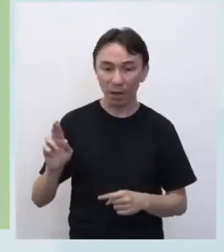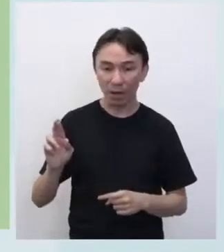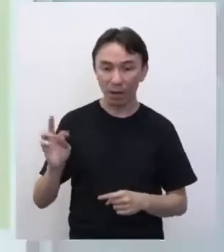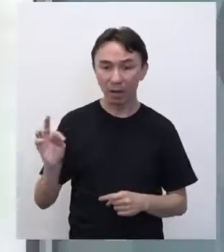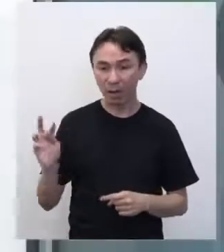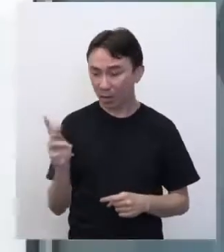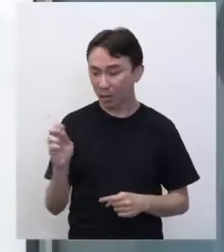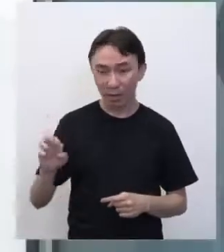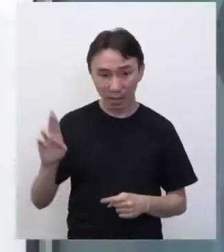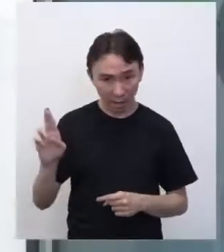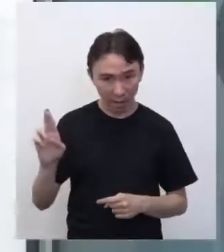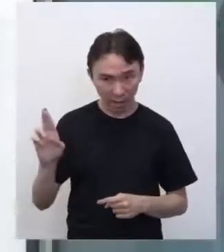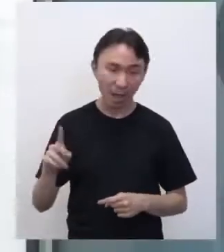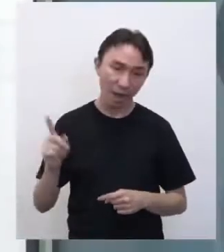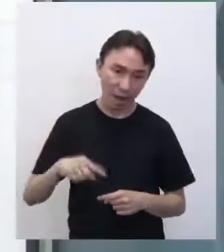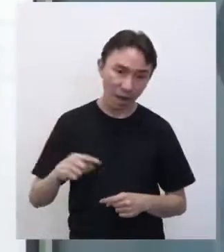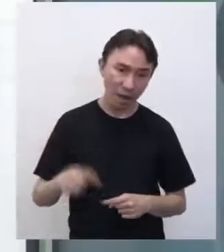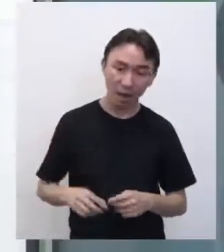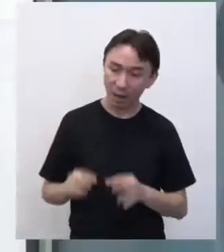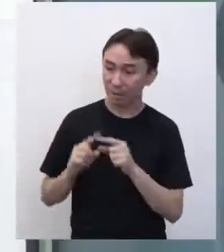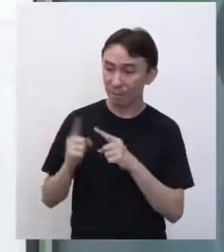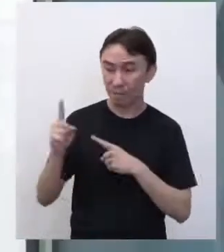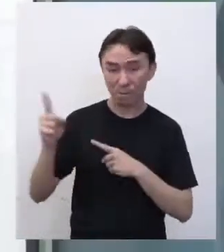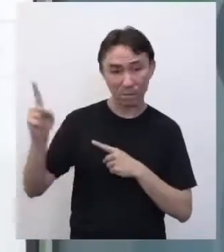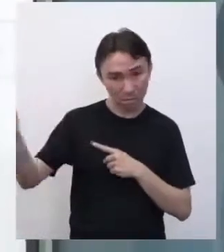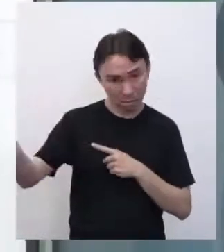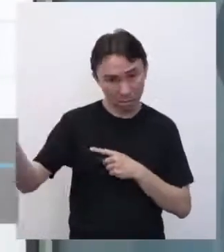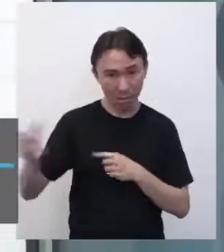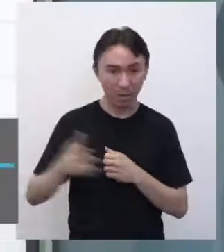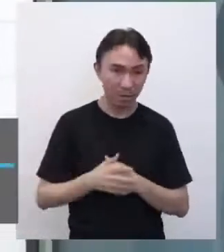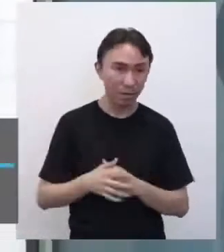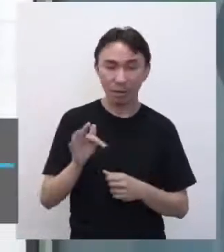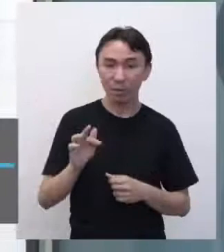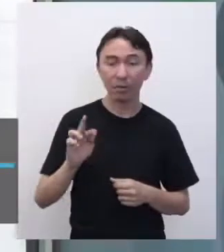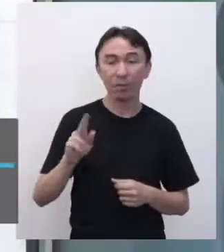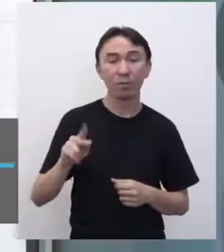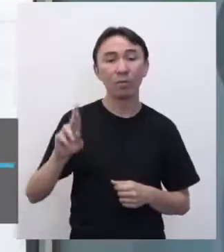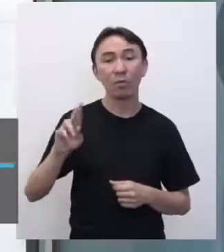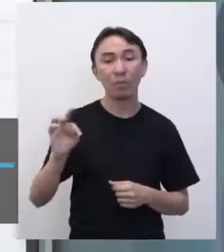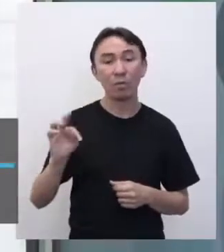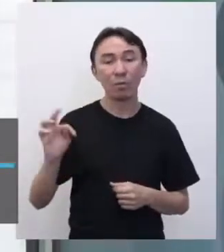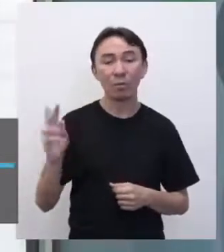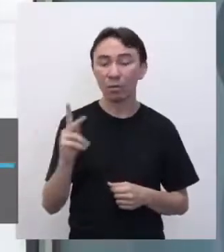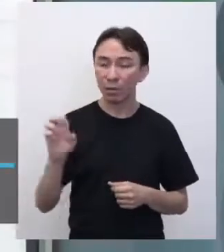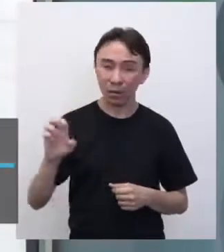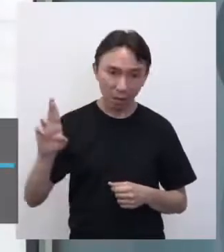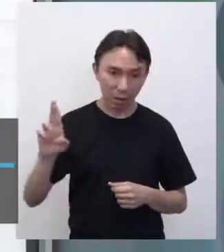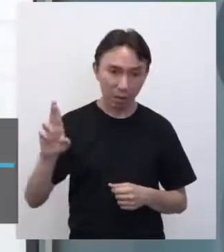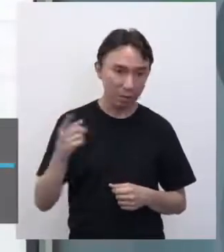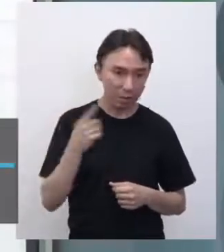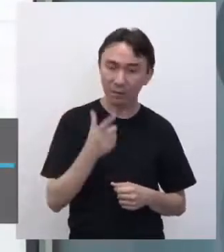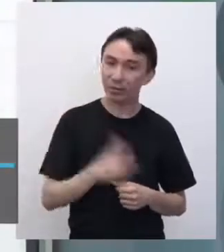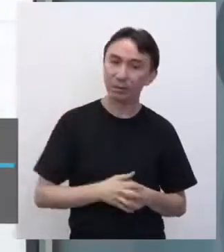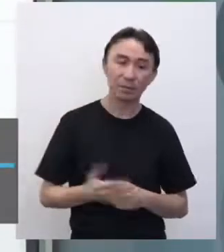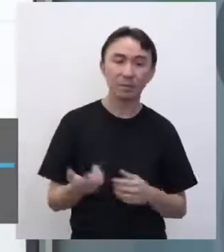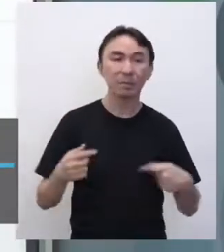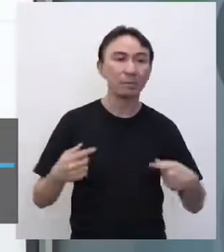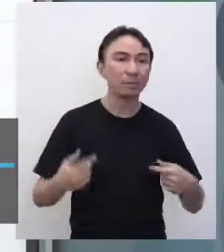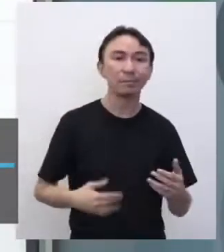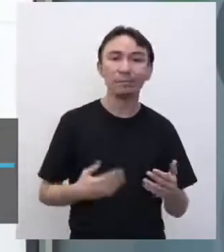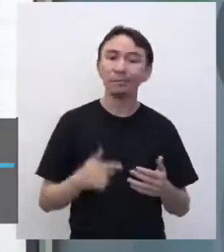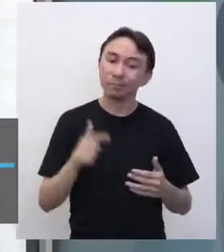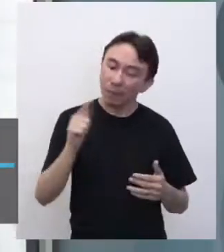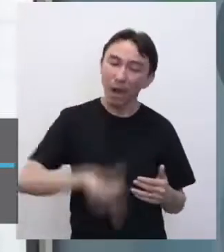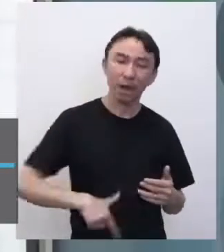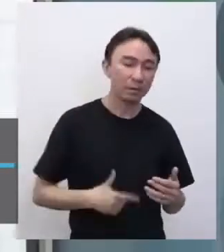distância realmente física e o further significa coisas extras. Então, se você precisa de mais informações, por exemplo, a gente